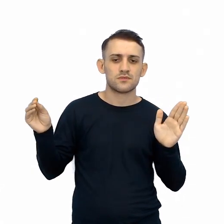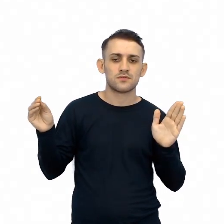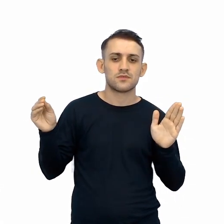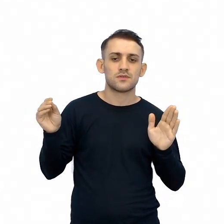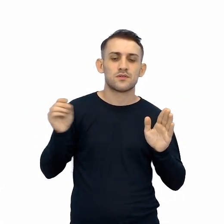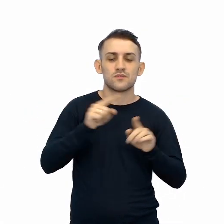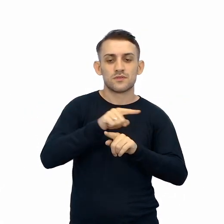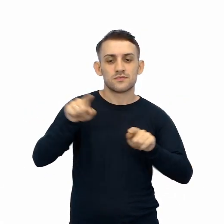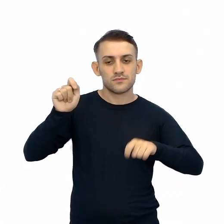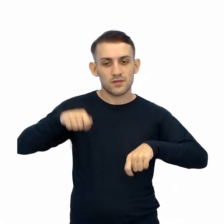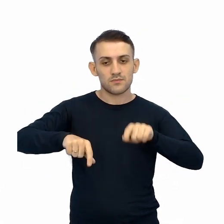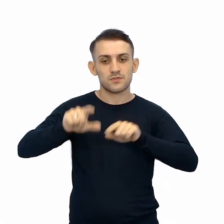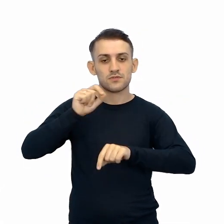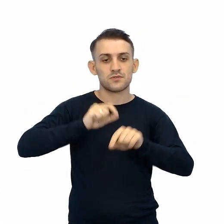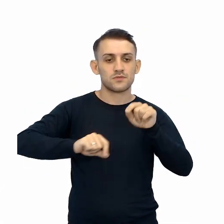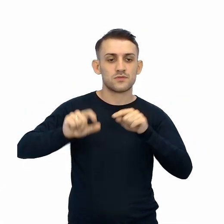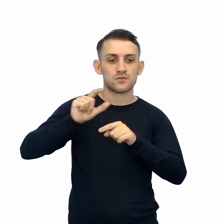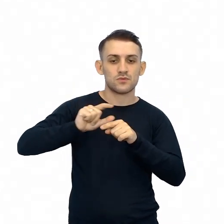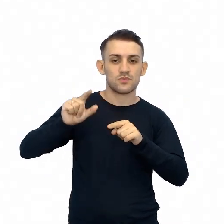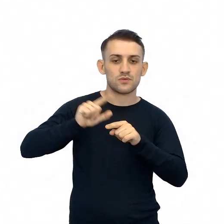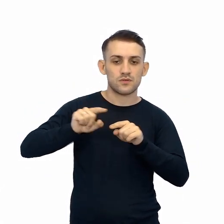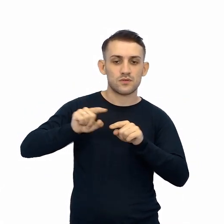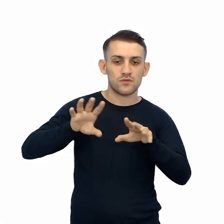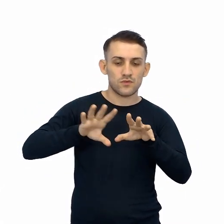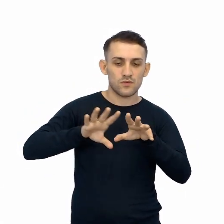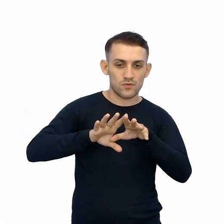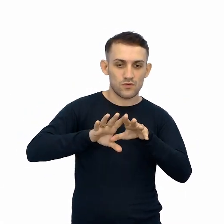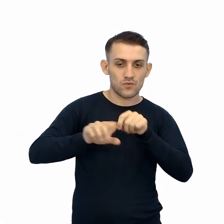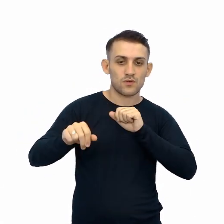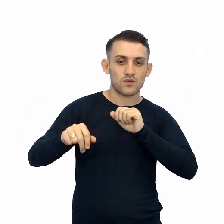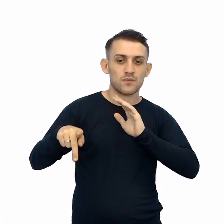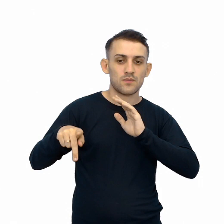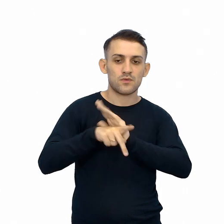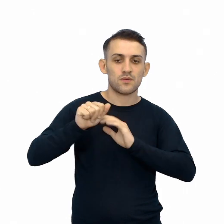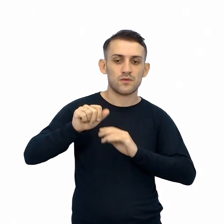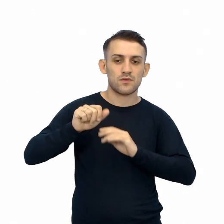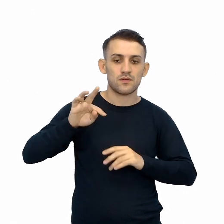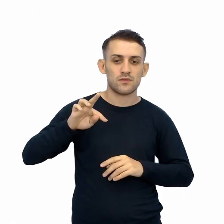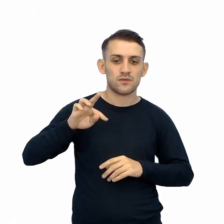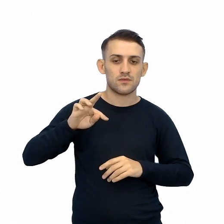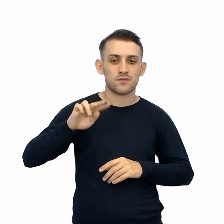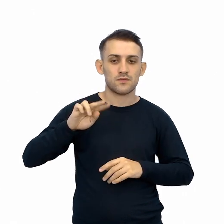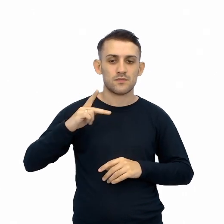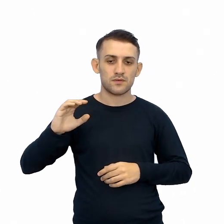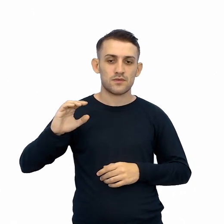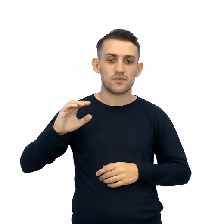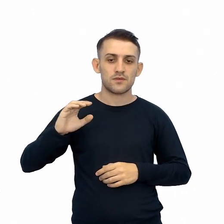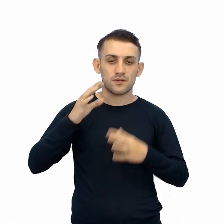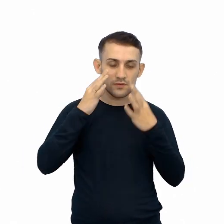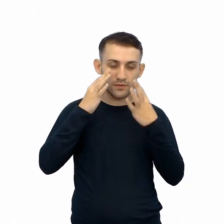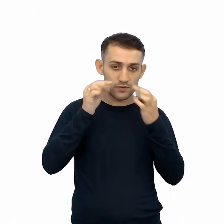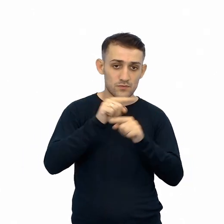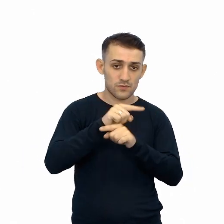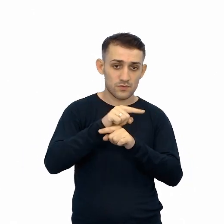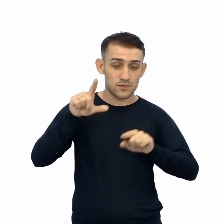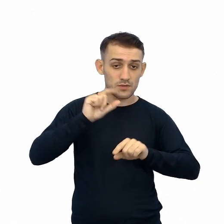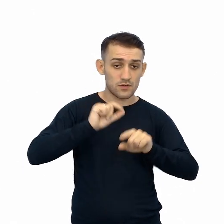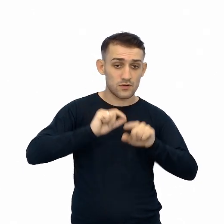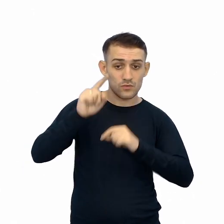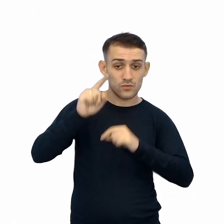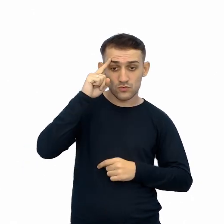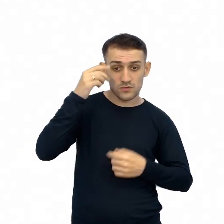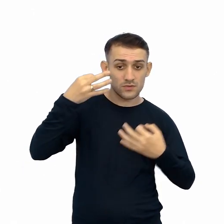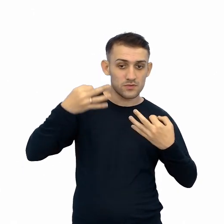você seleciona a categoria Formação ATPC e, atenção, você escolhe a